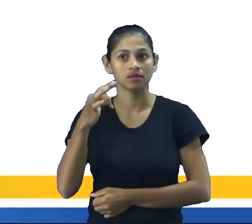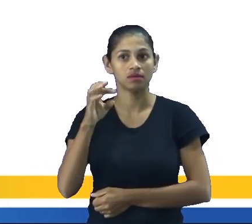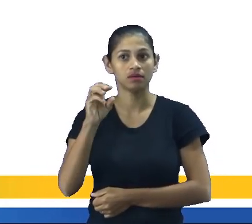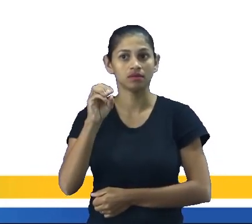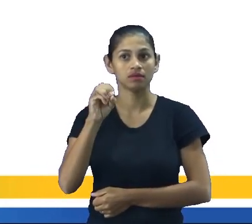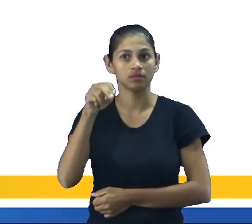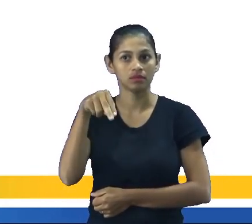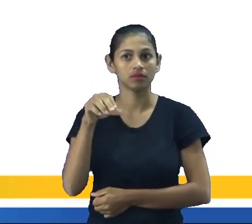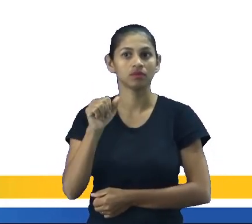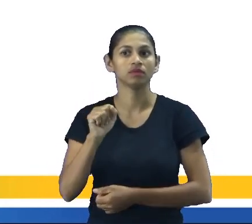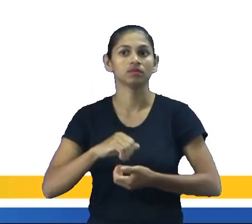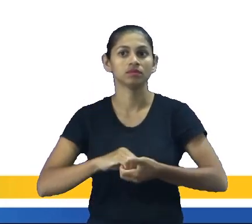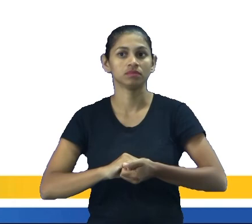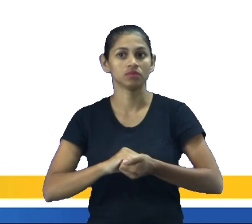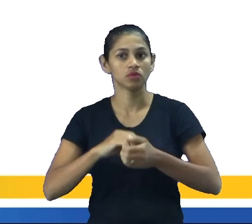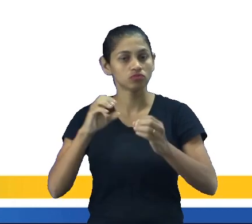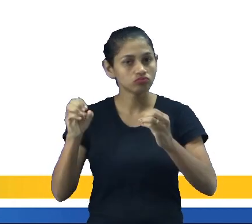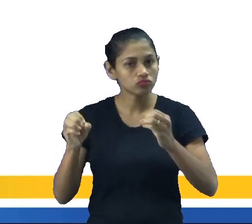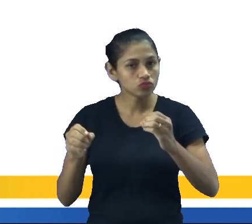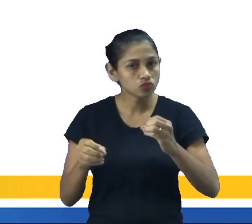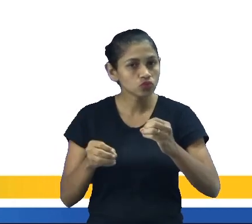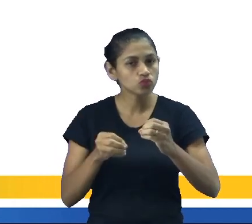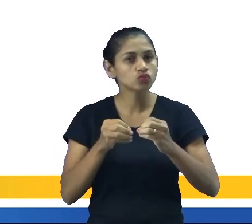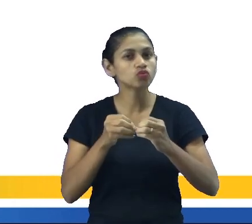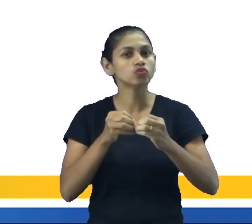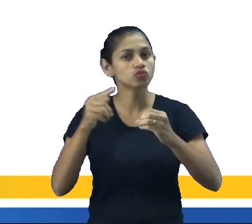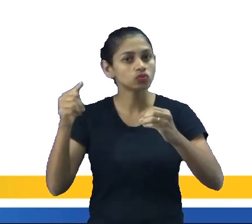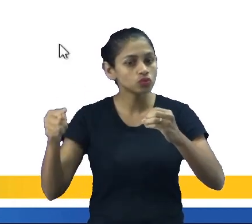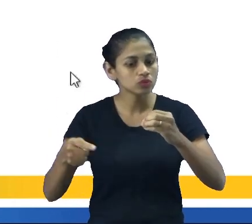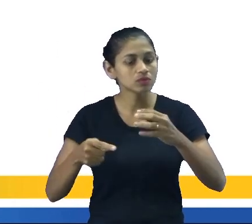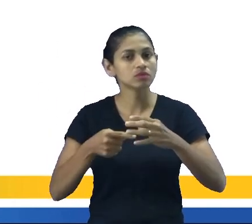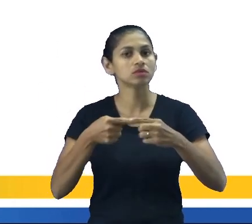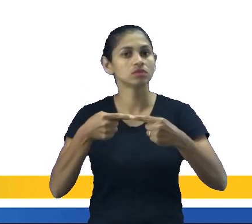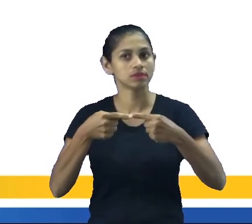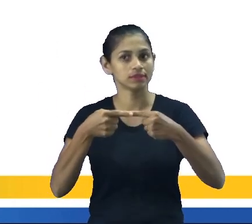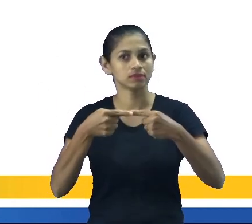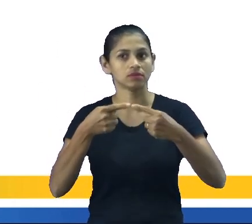carbono, dupla O, oxigênio. Então aqui na piretrina e na